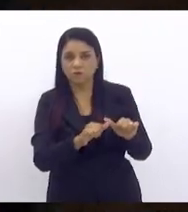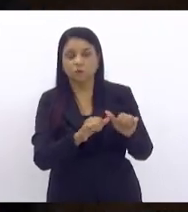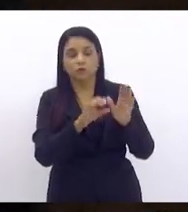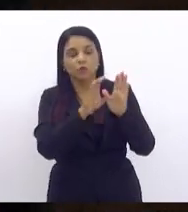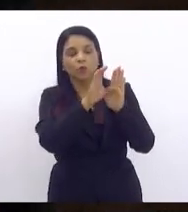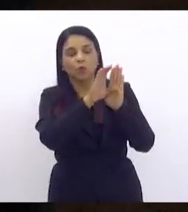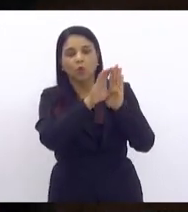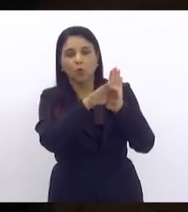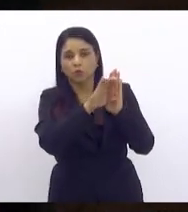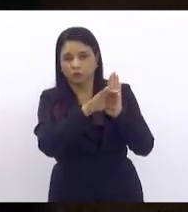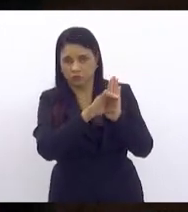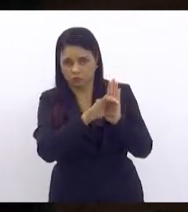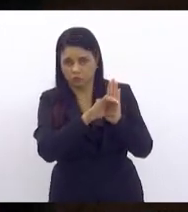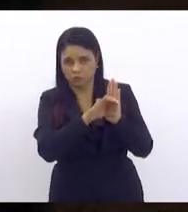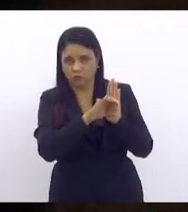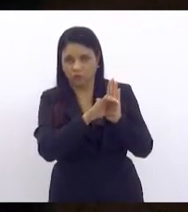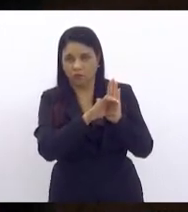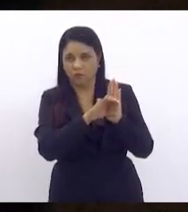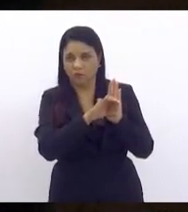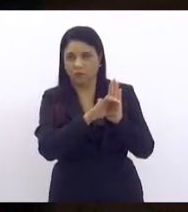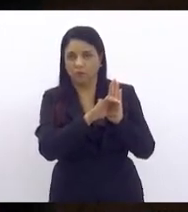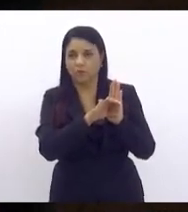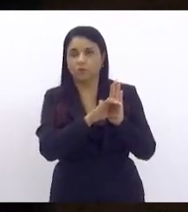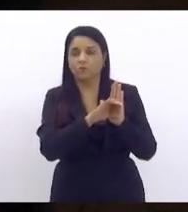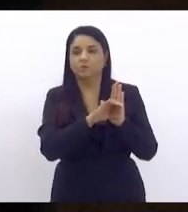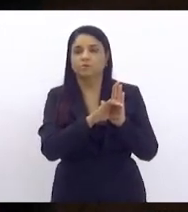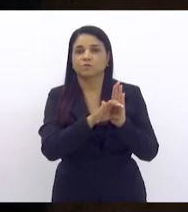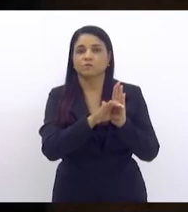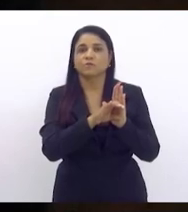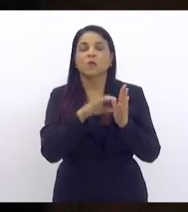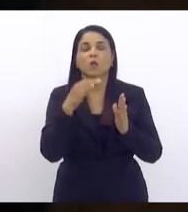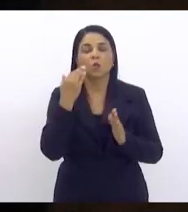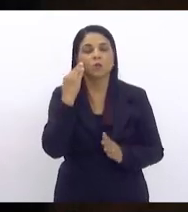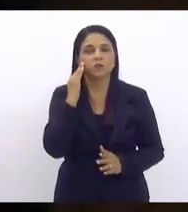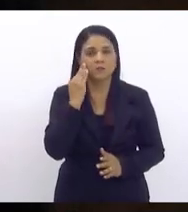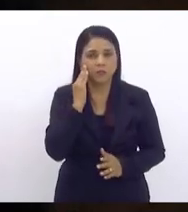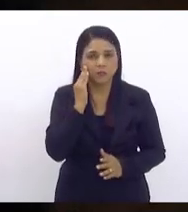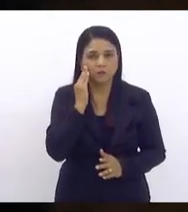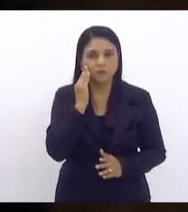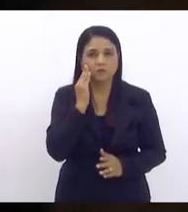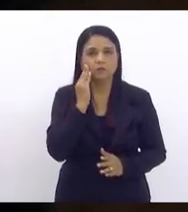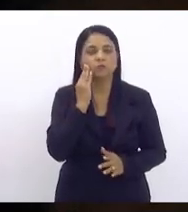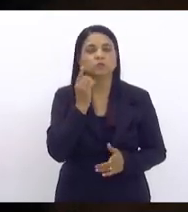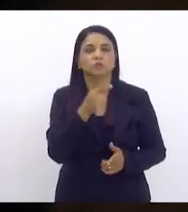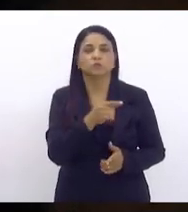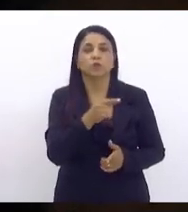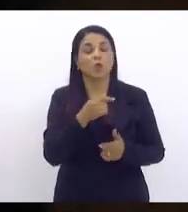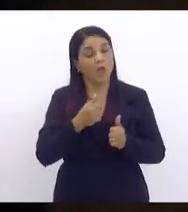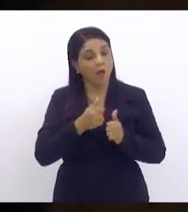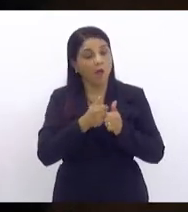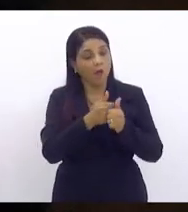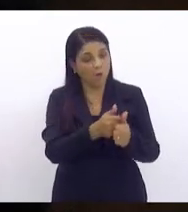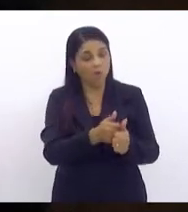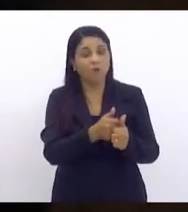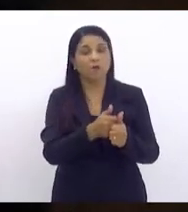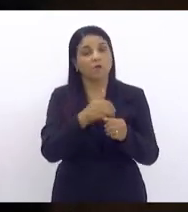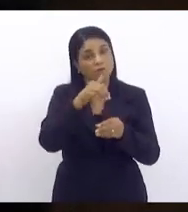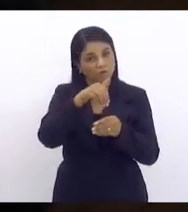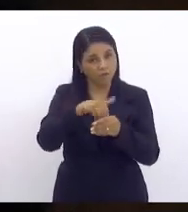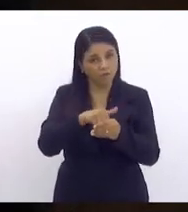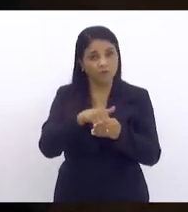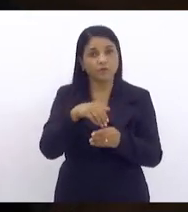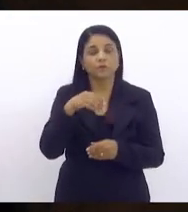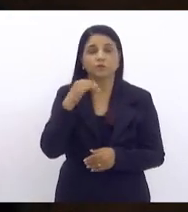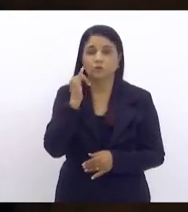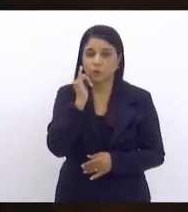conceitual para dar margem a isso. Eu entendo o que ele disse e acompanho o voto do relator,